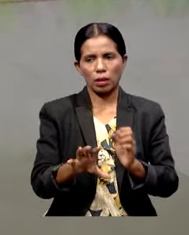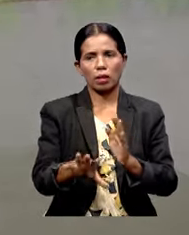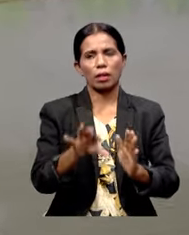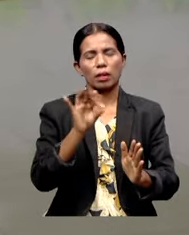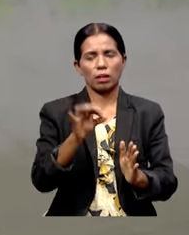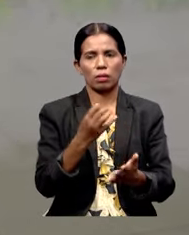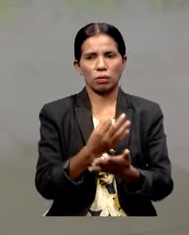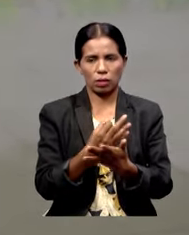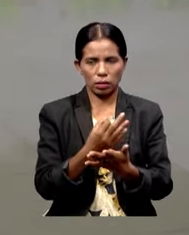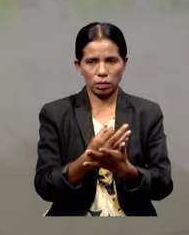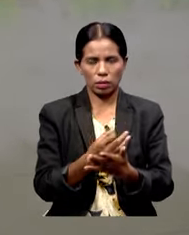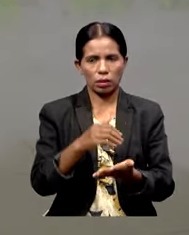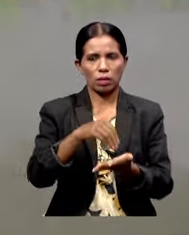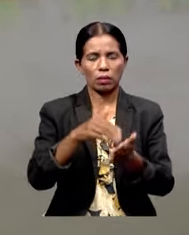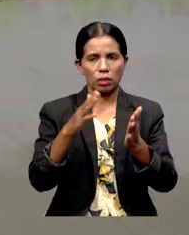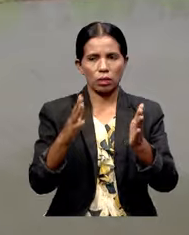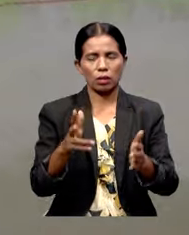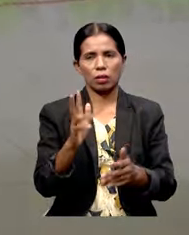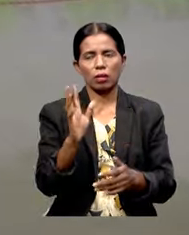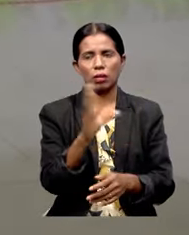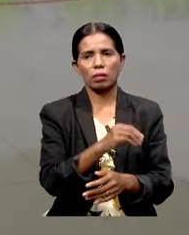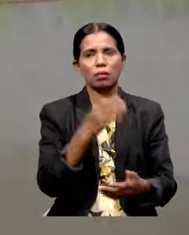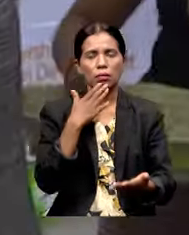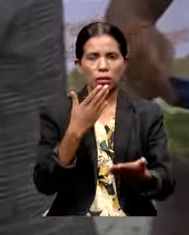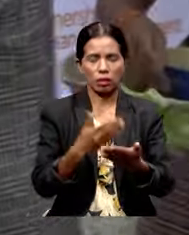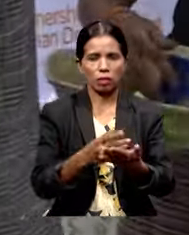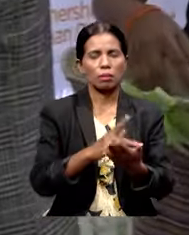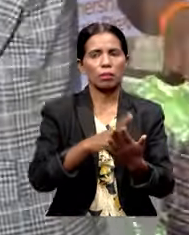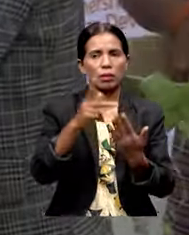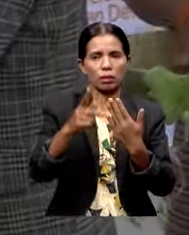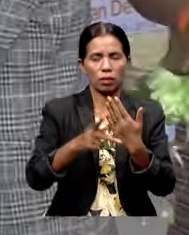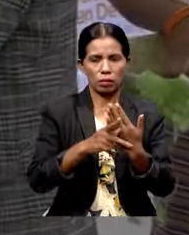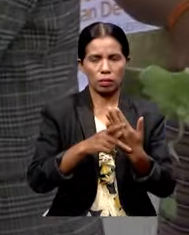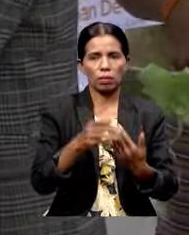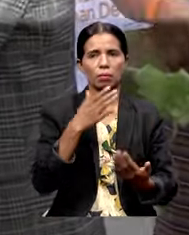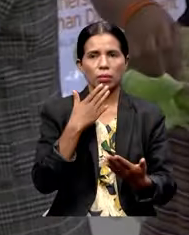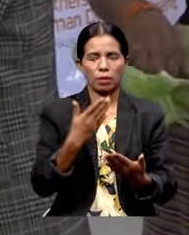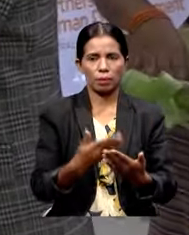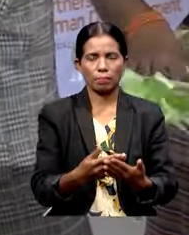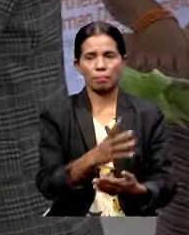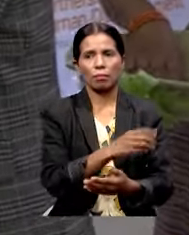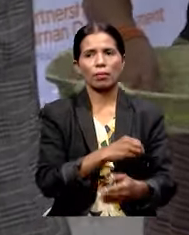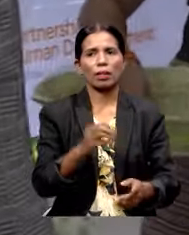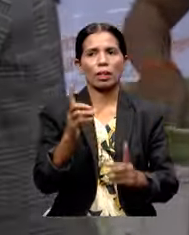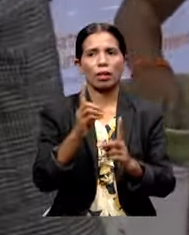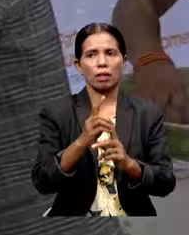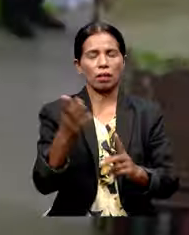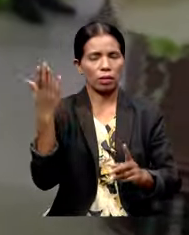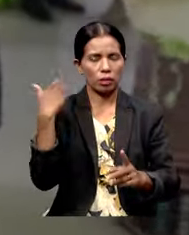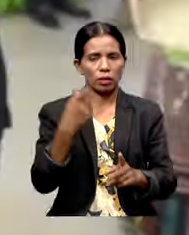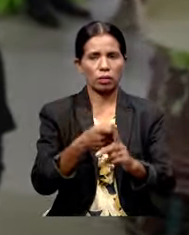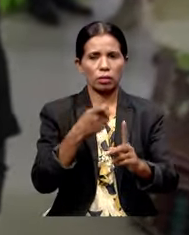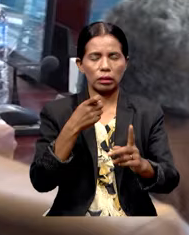os estudantes reunido no Luresin, Maxai beneficiário do programa Bolsa da Mãe Condicional. Além de ne, e a Loron Hiracliuba,